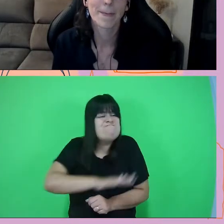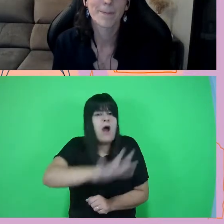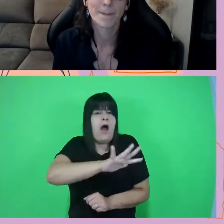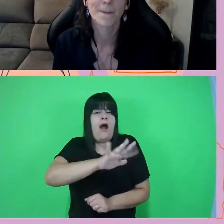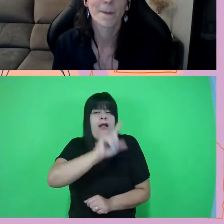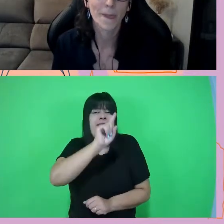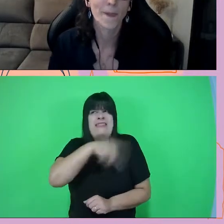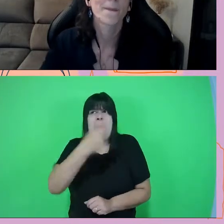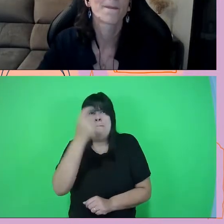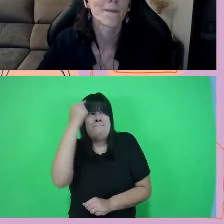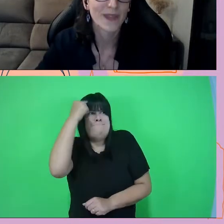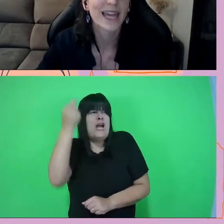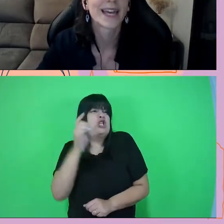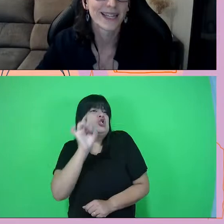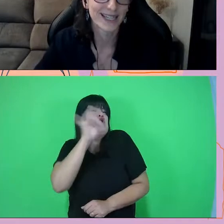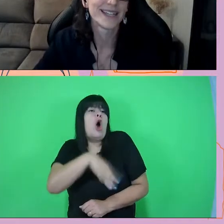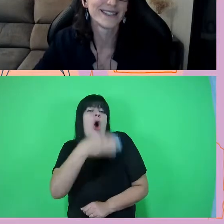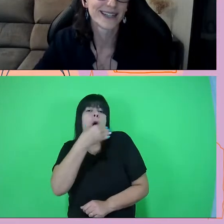considerados masculinizados, né?